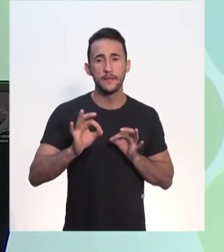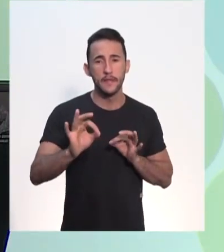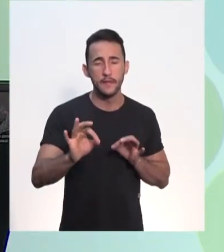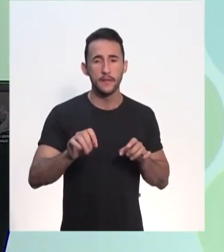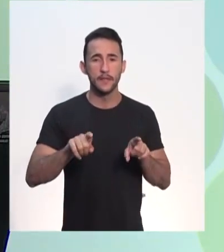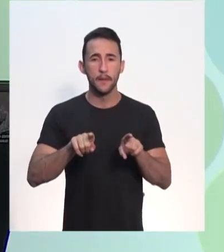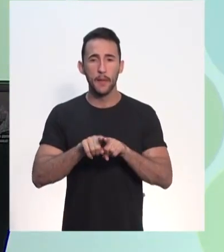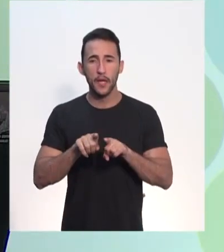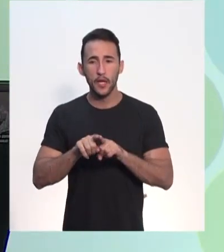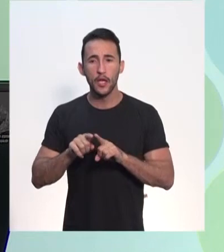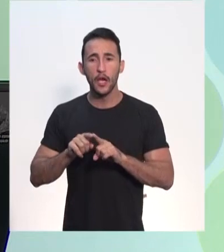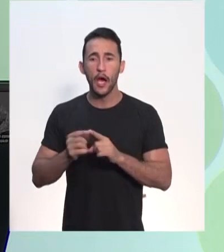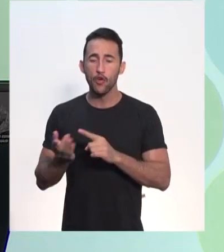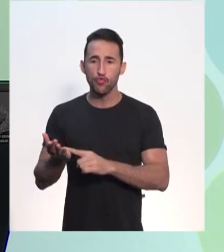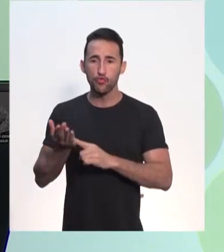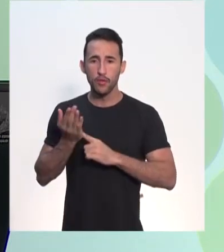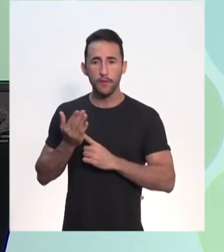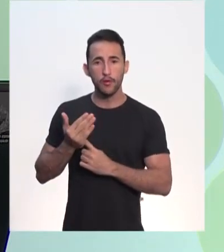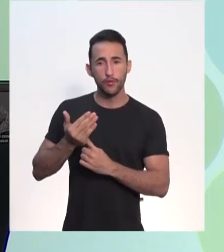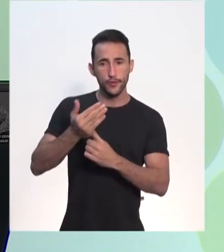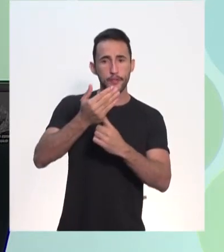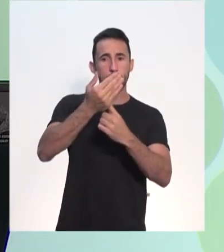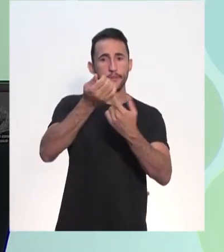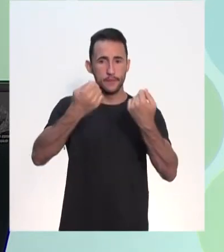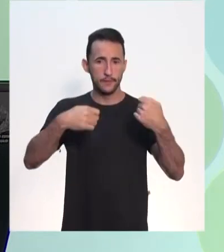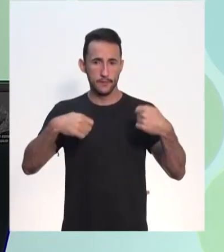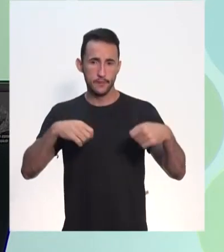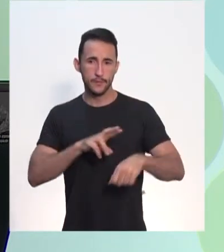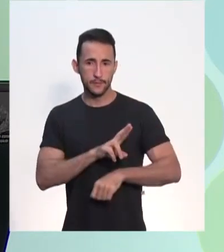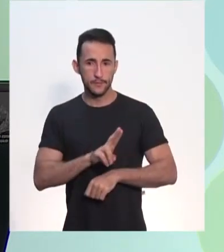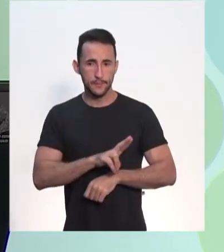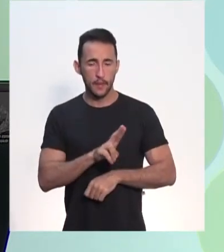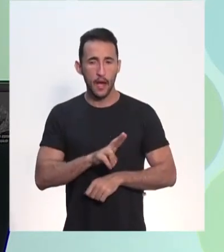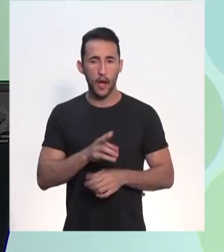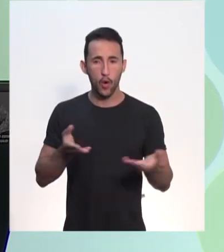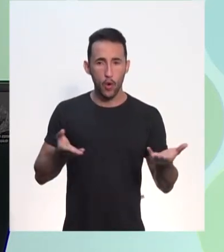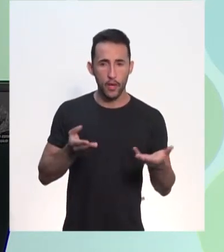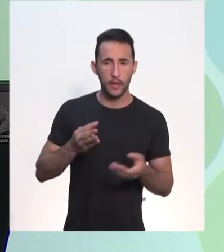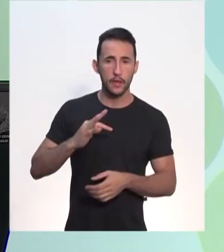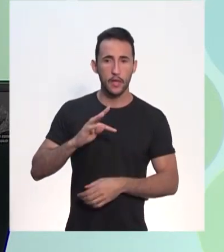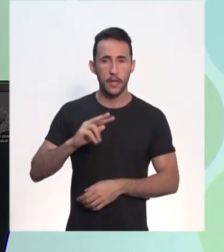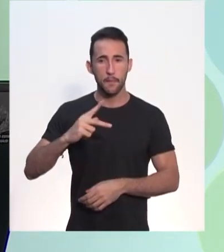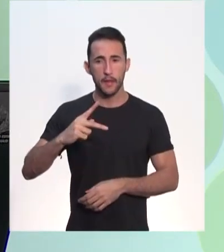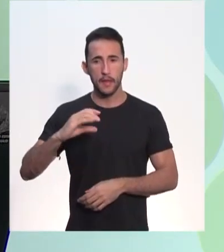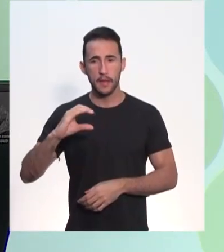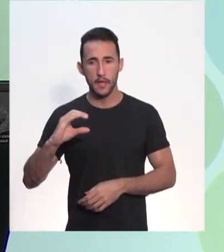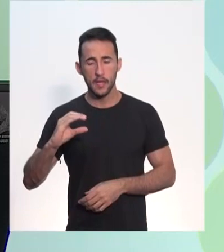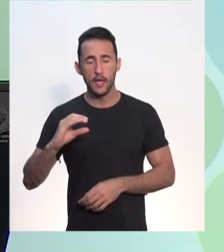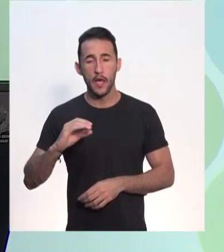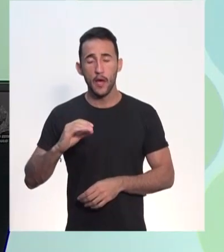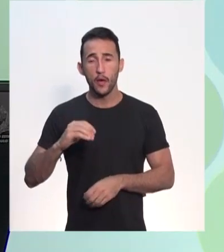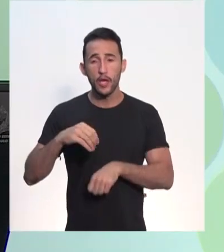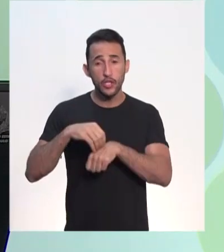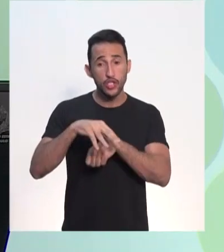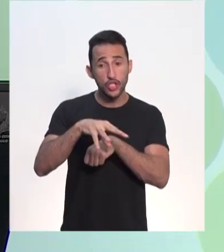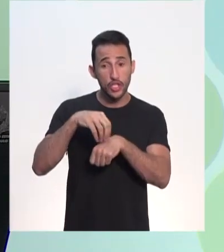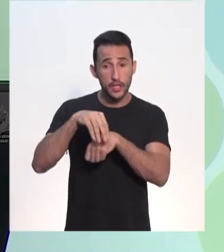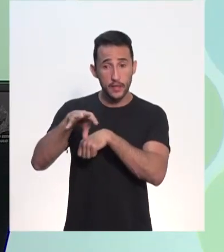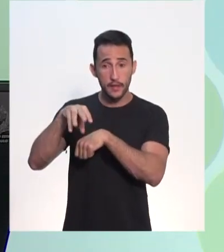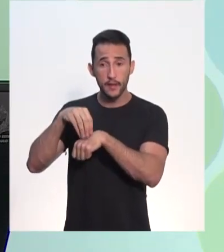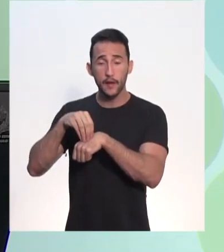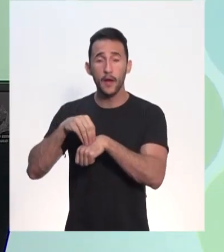por tecnologia. Então, nós temos as ATPCs dessa semana, que é a sugestão que estamos trazendo